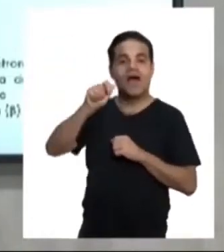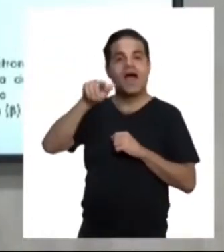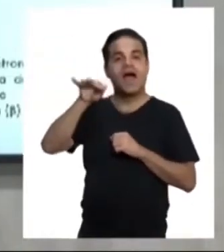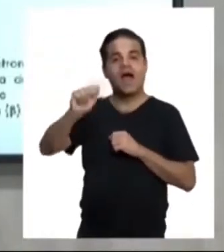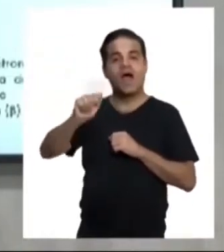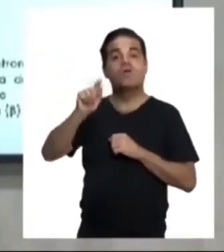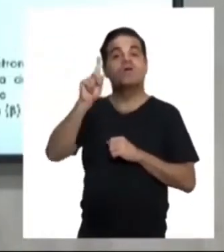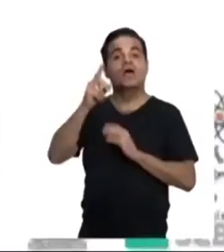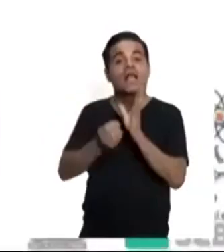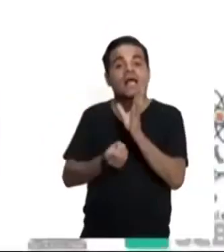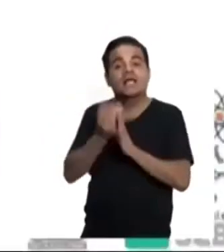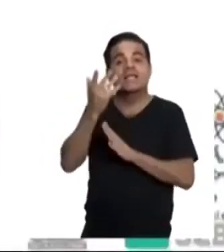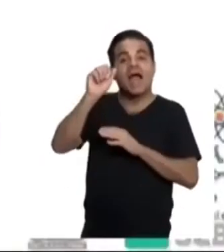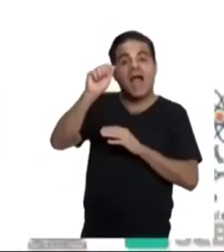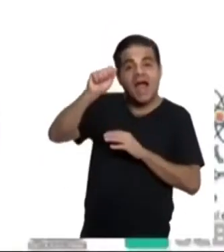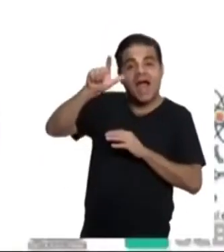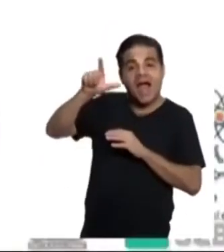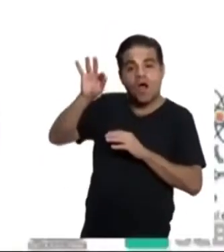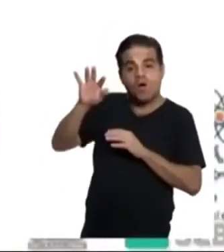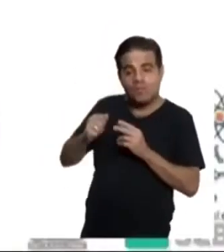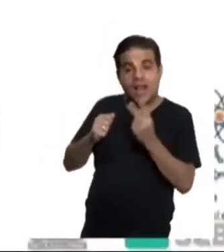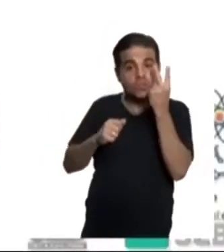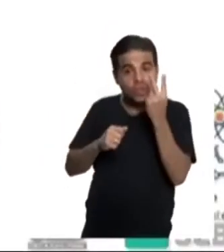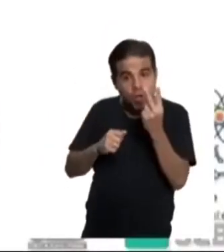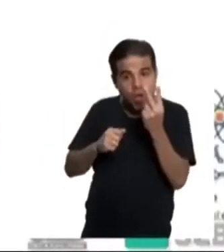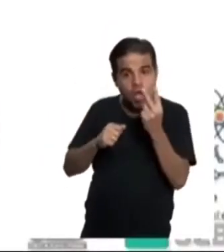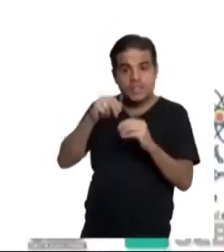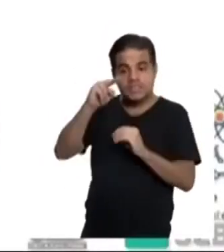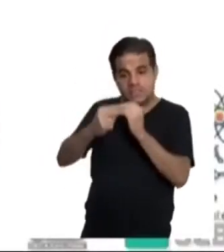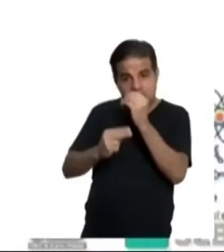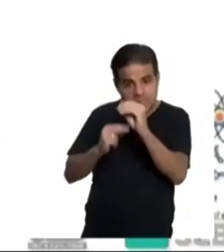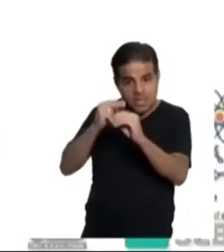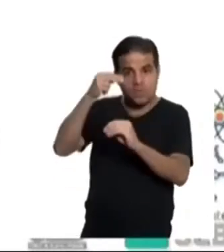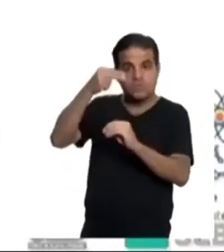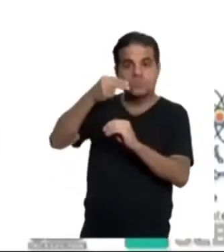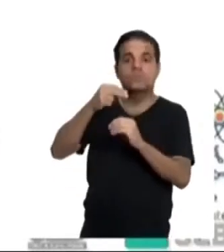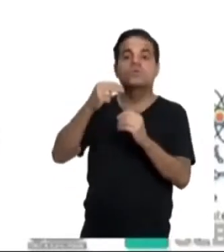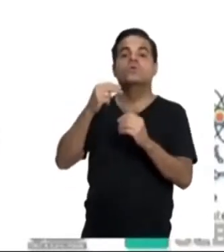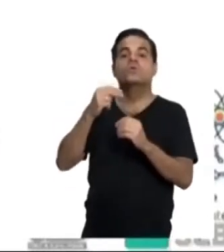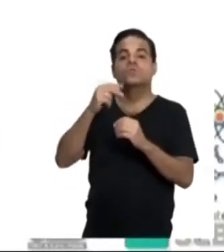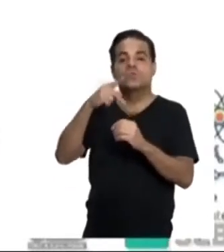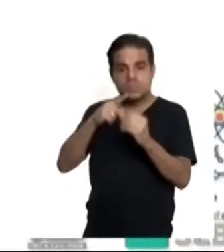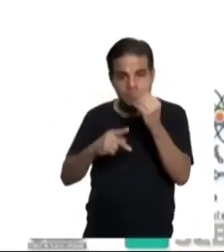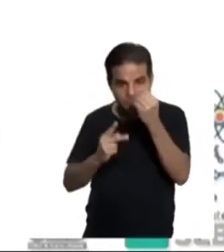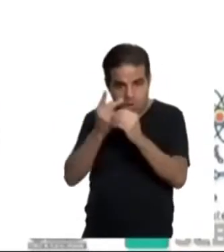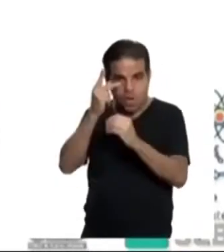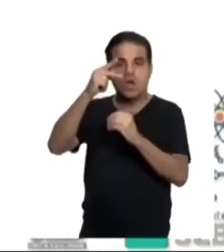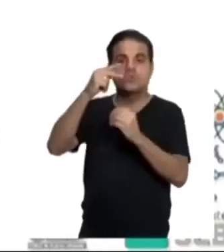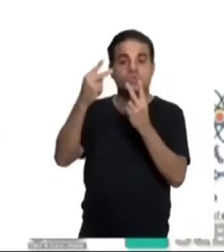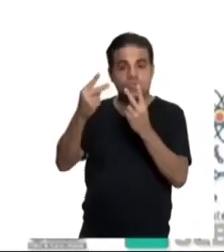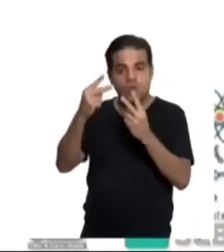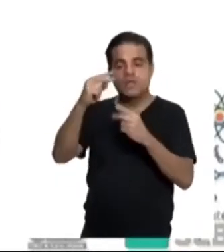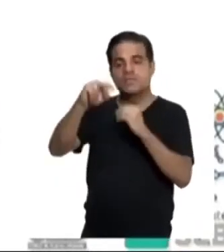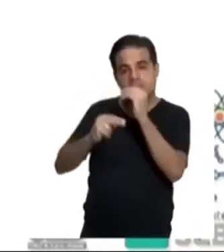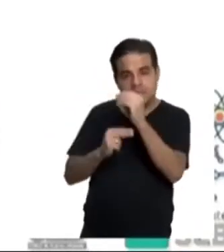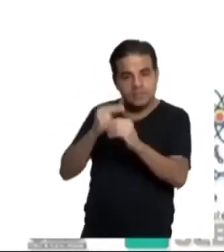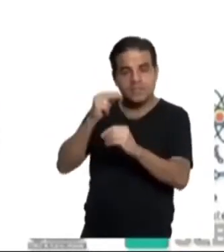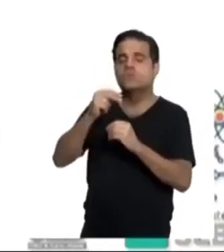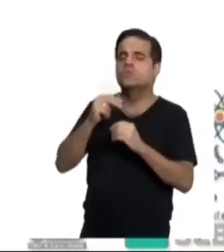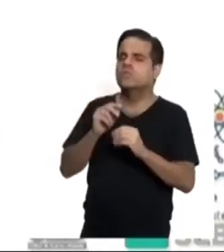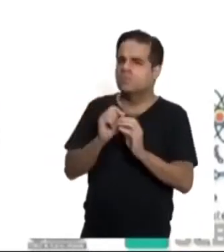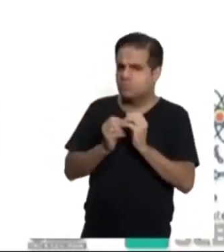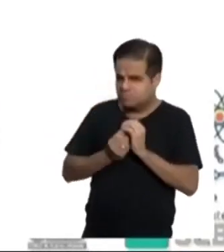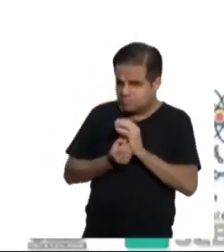partícula formada por 2 prótons e por 2 nêutrons. Então quando o elemento emite